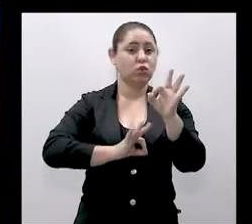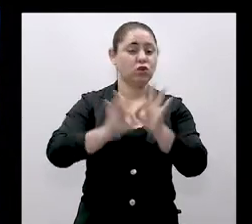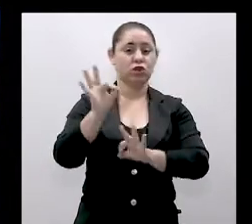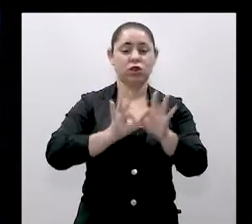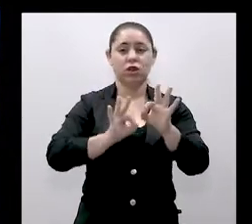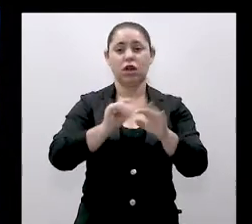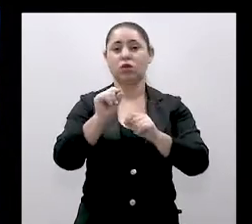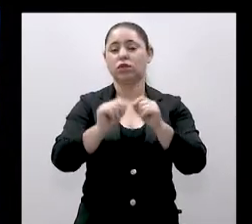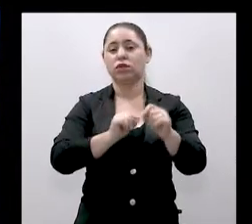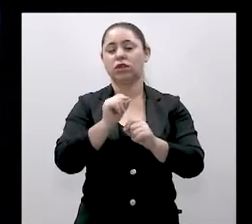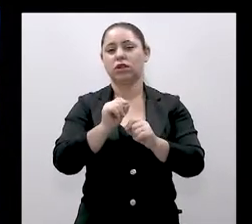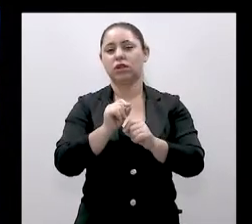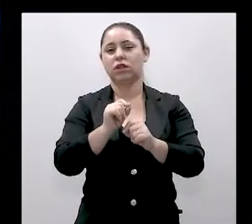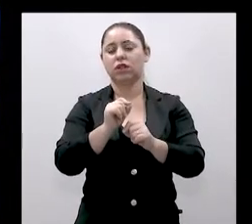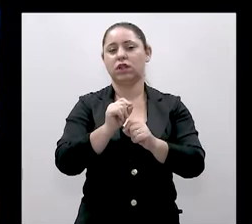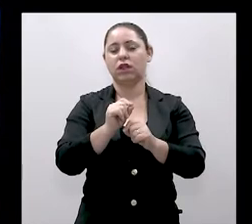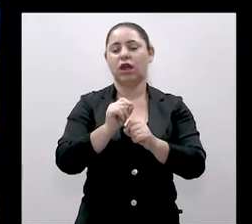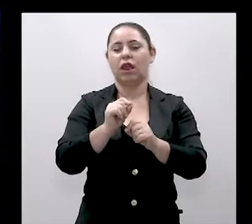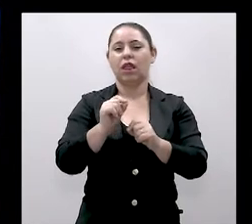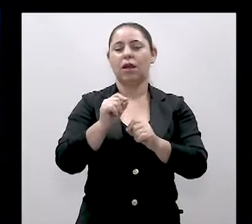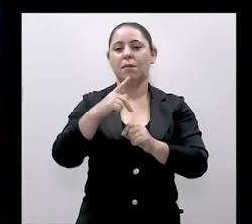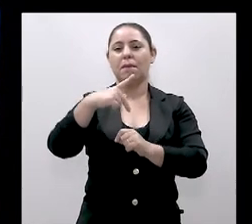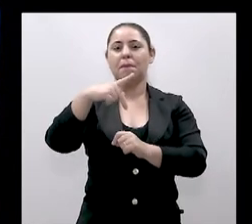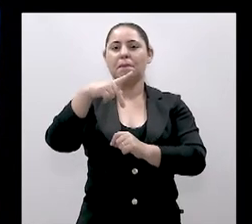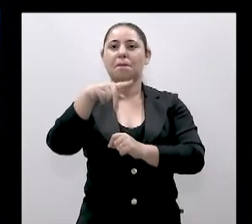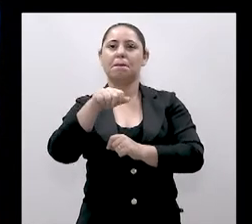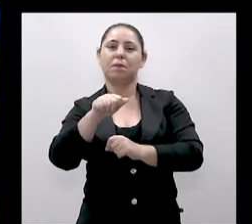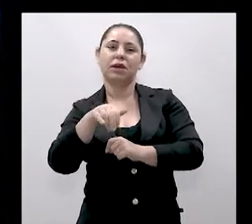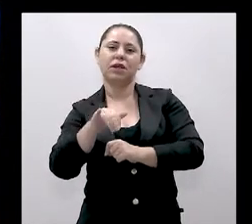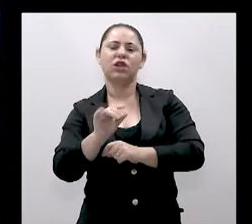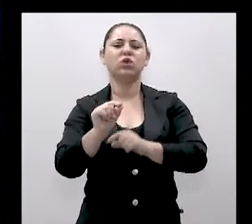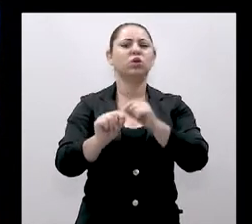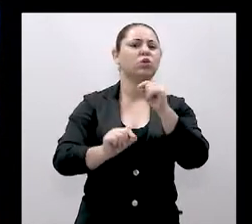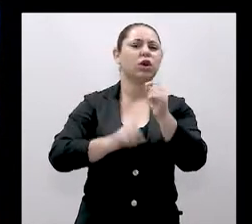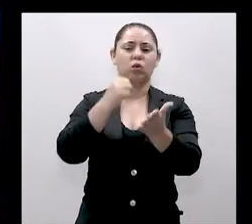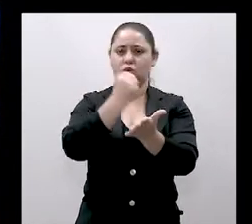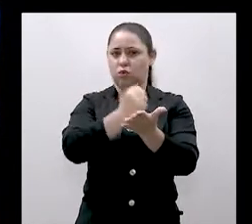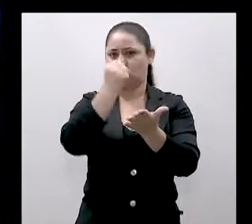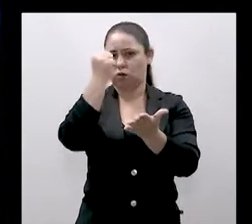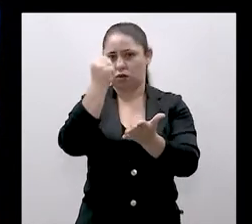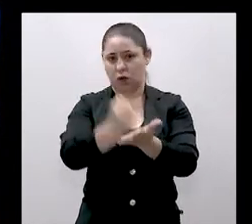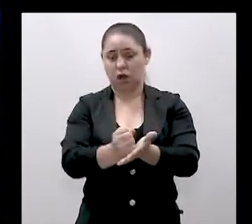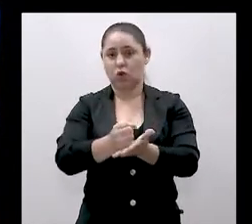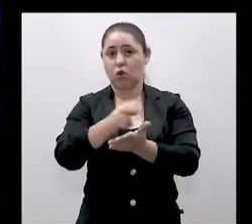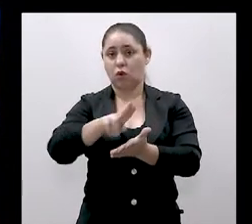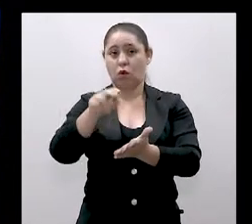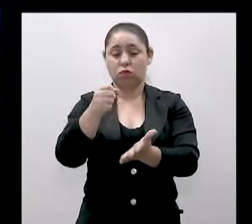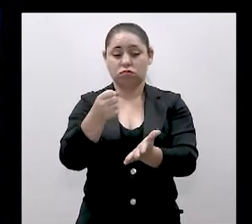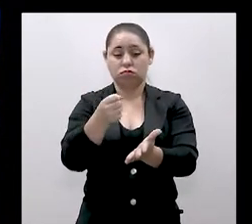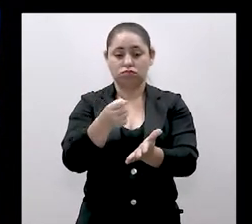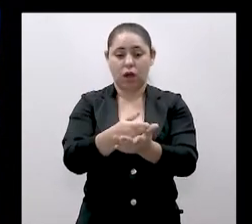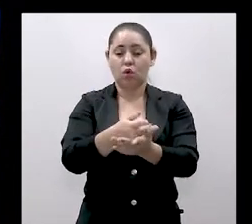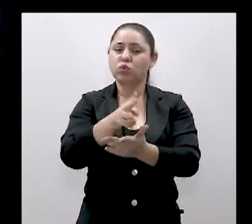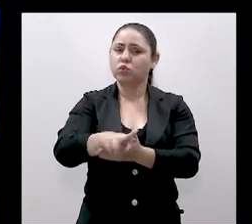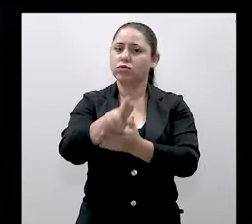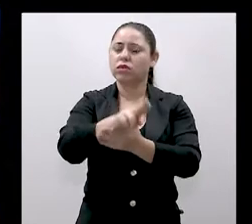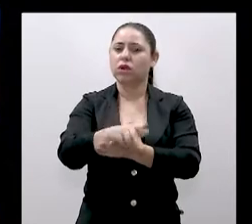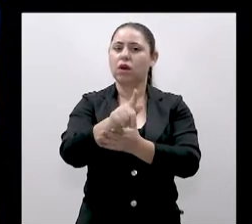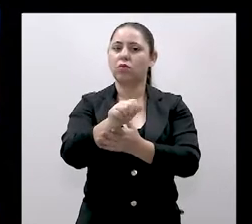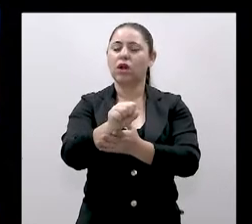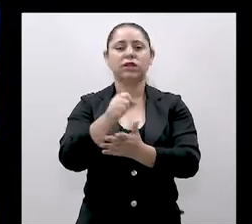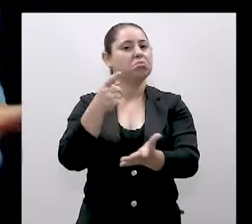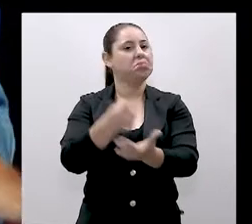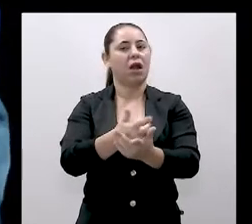ancorar esse gás quer um a gente chamava de ter que eu aprendi né É o seguinte o se você consumir é você